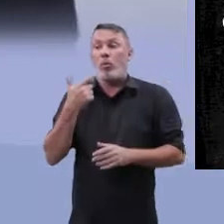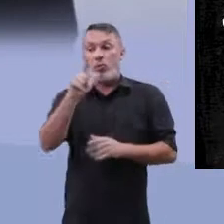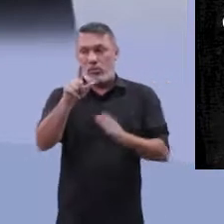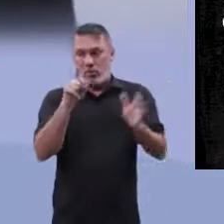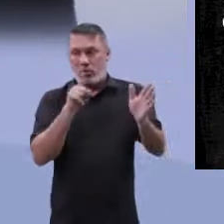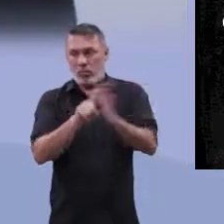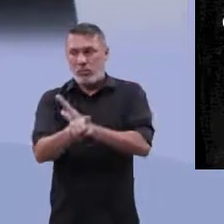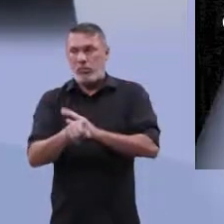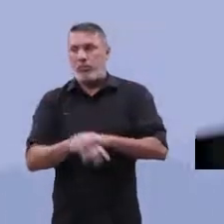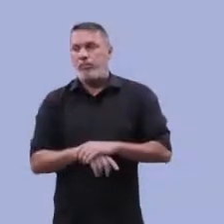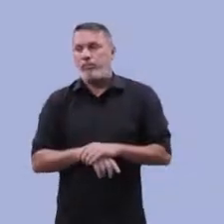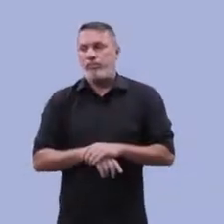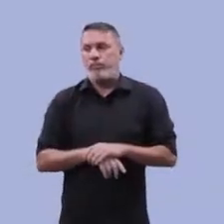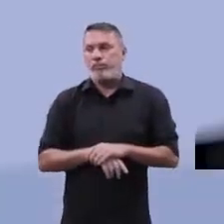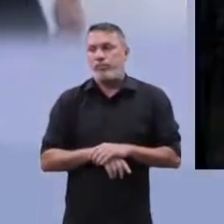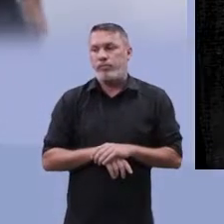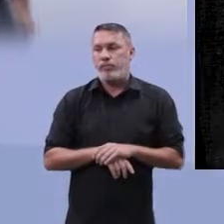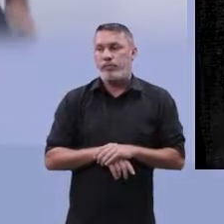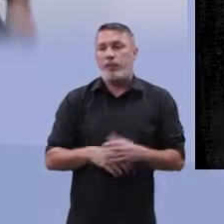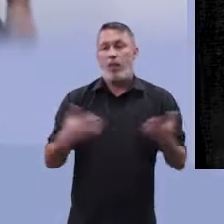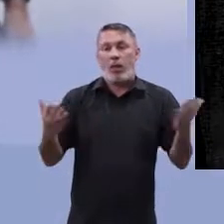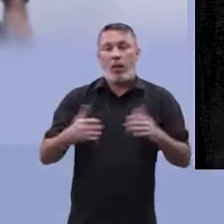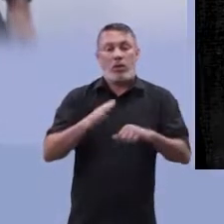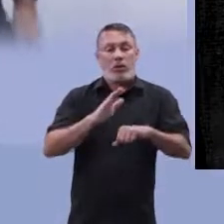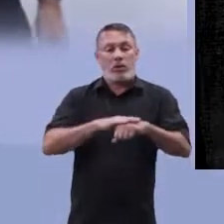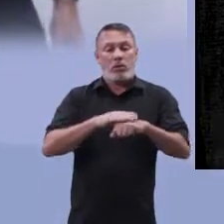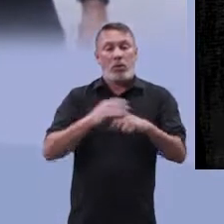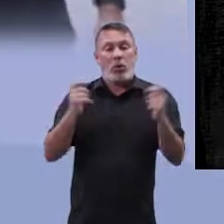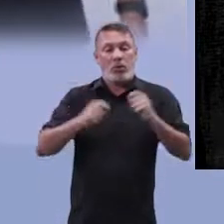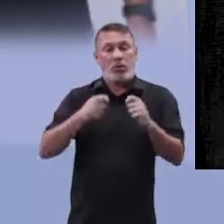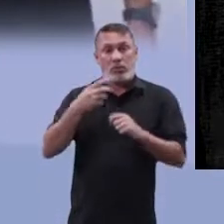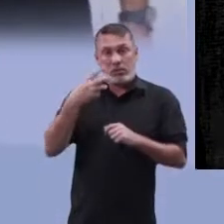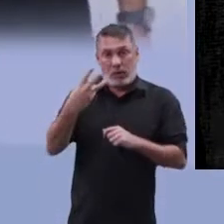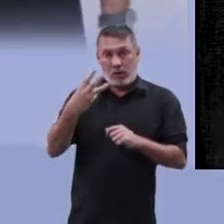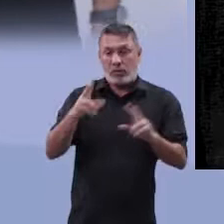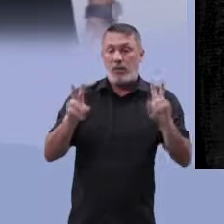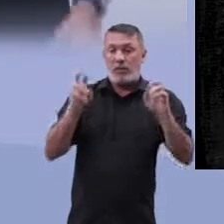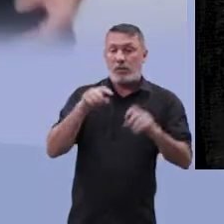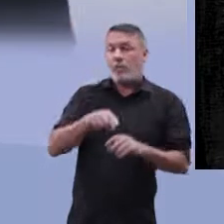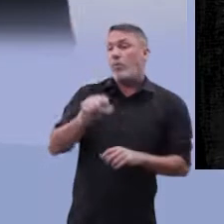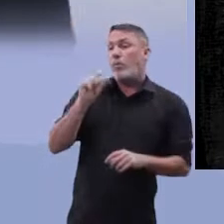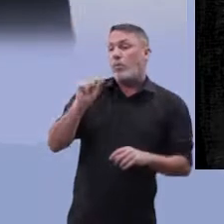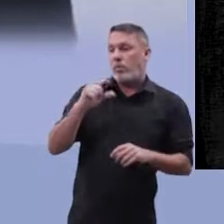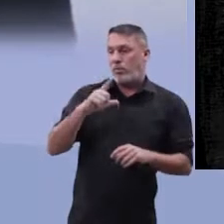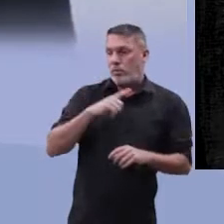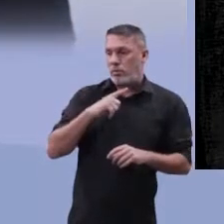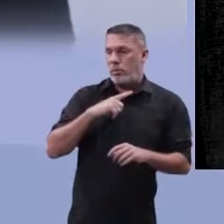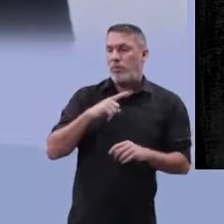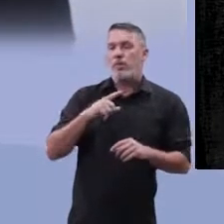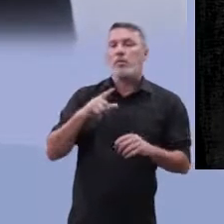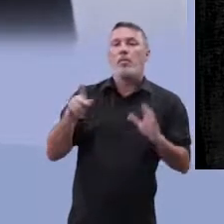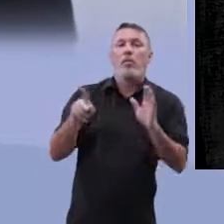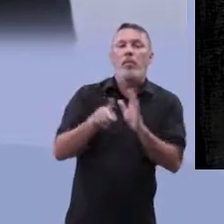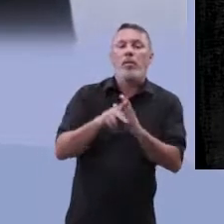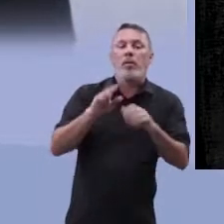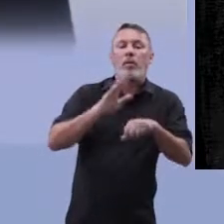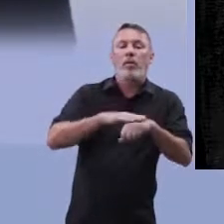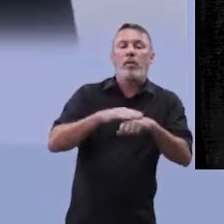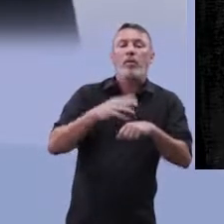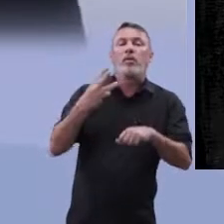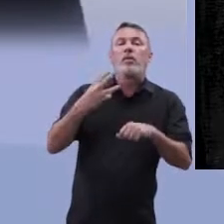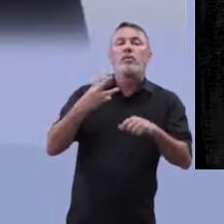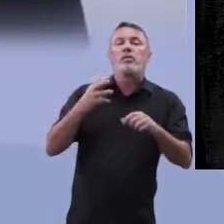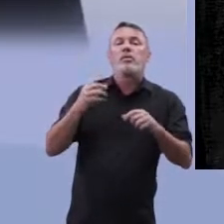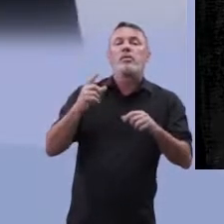junto? Vamos para a próxima questão. Continuando nossa aula, vamos aqui na competência 3. Nessa competência vão cair as questões